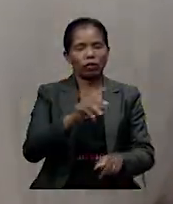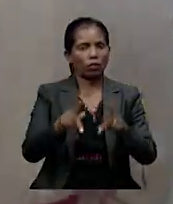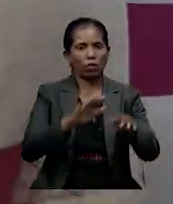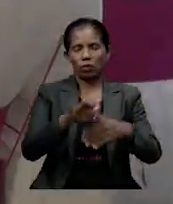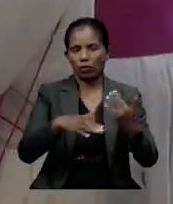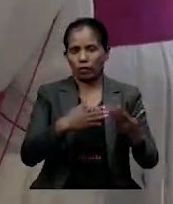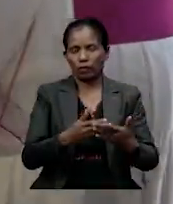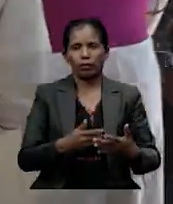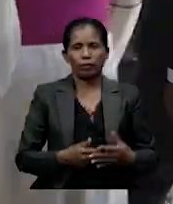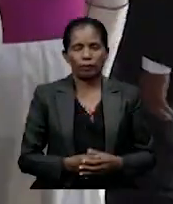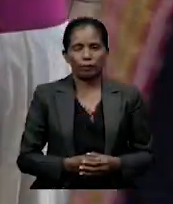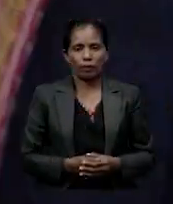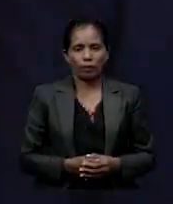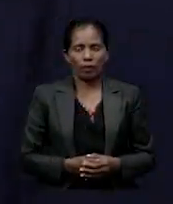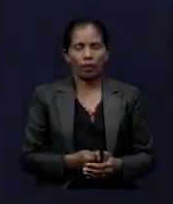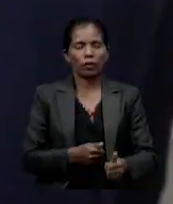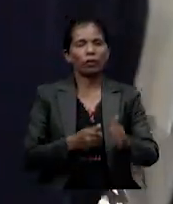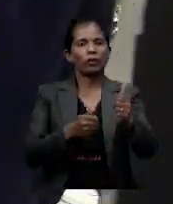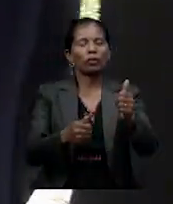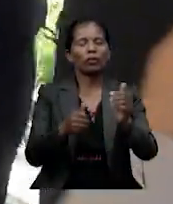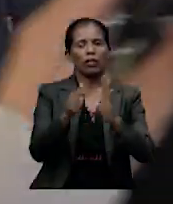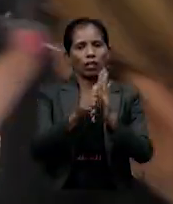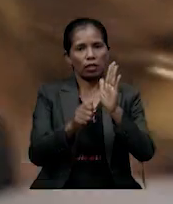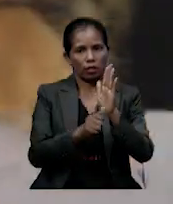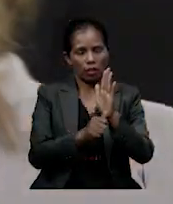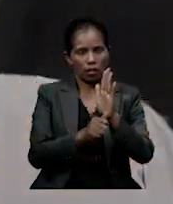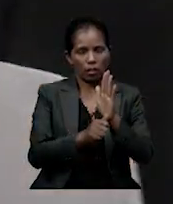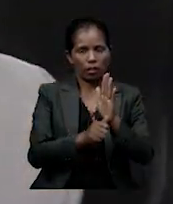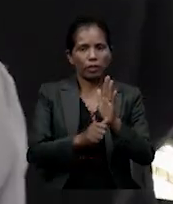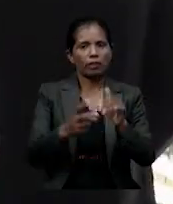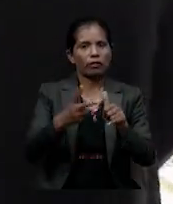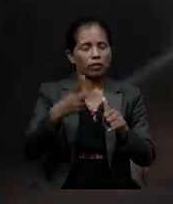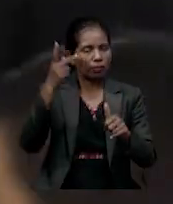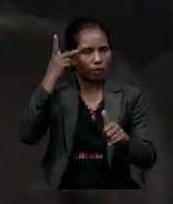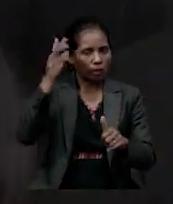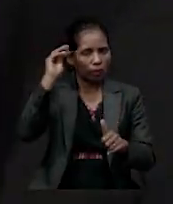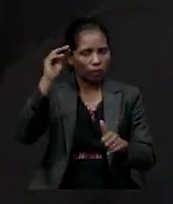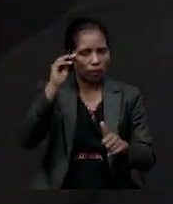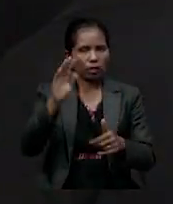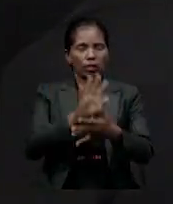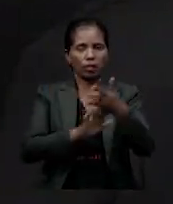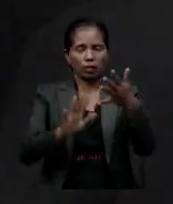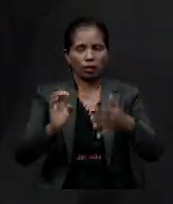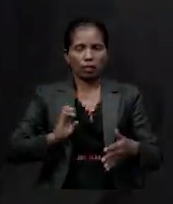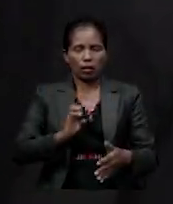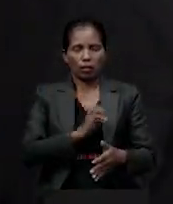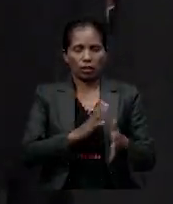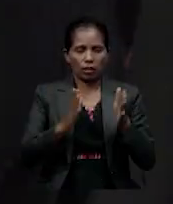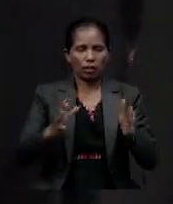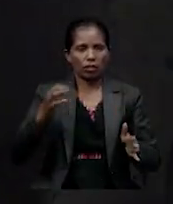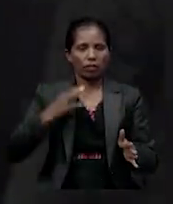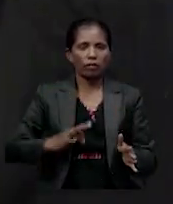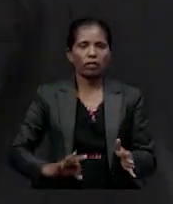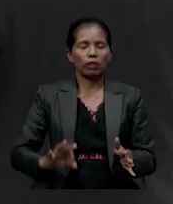Seluctan. Além de ne, tira agenda vice-primeiro-ministro Santa Sene, se inaugura mos embaixada Vaticano e a